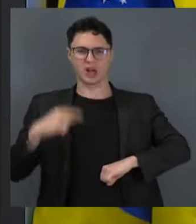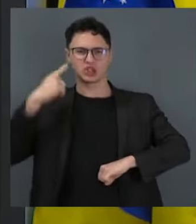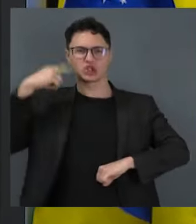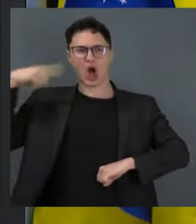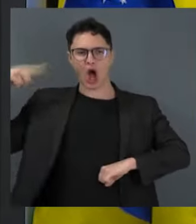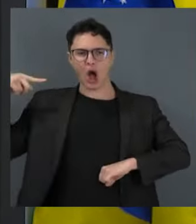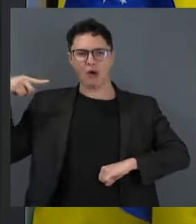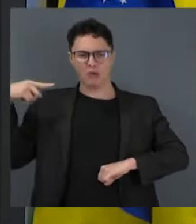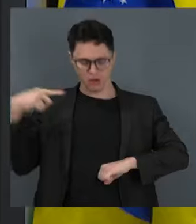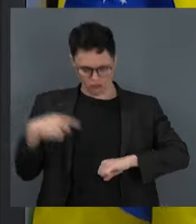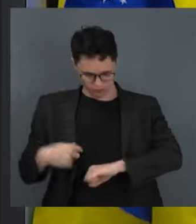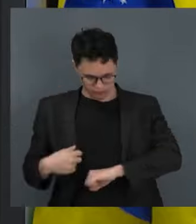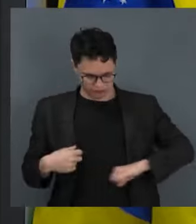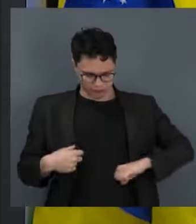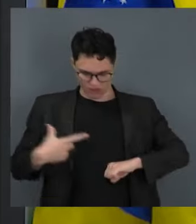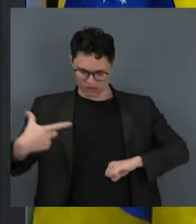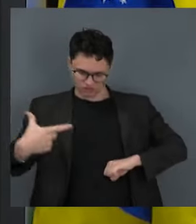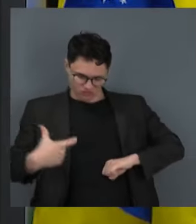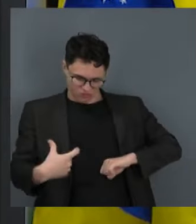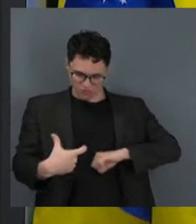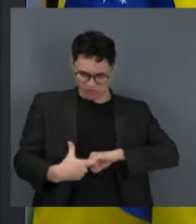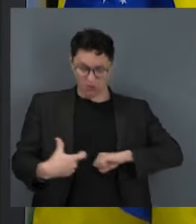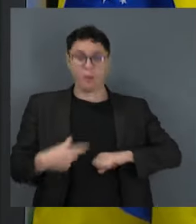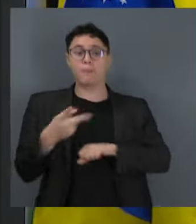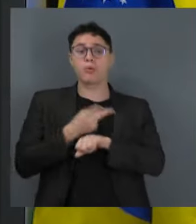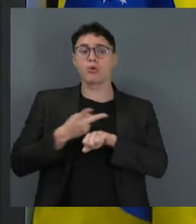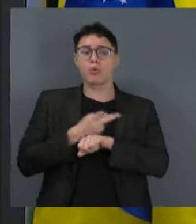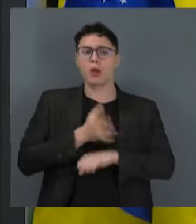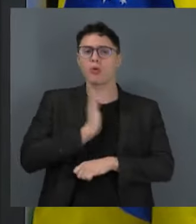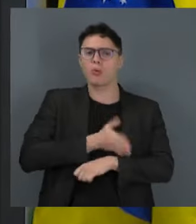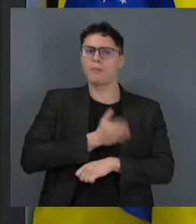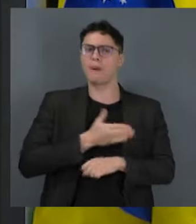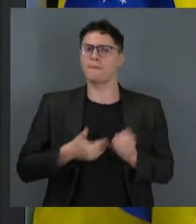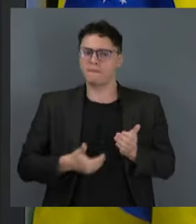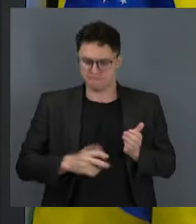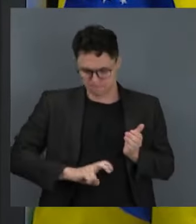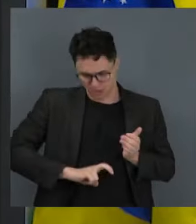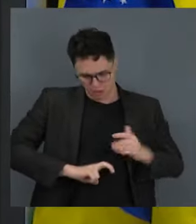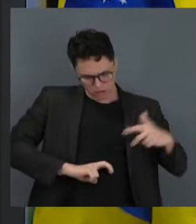bebê é uma tortura